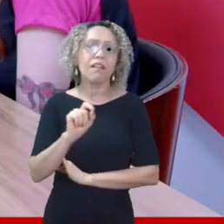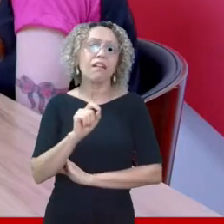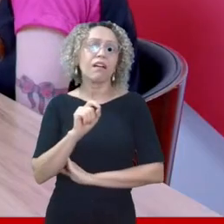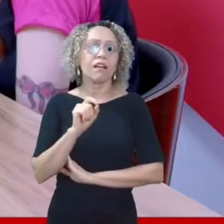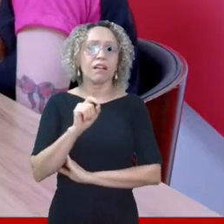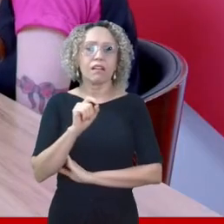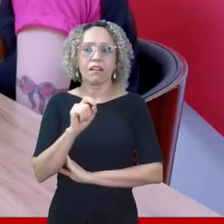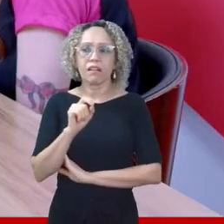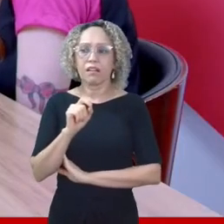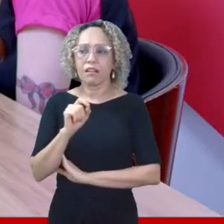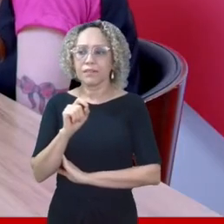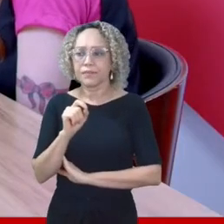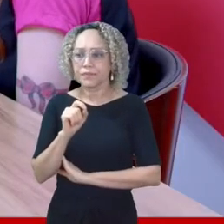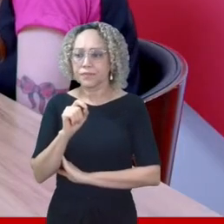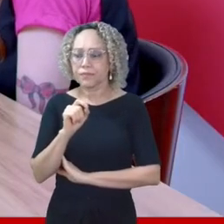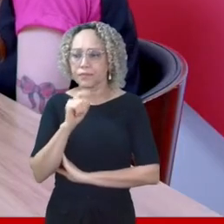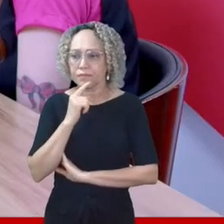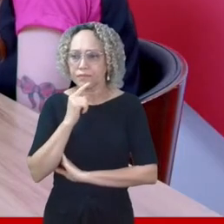aqui.